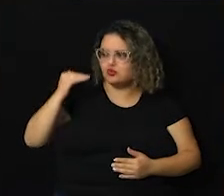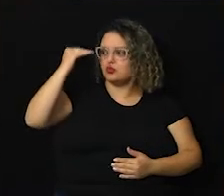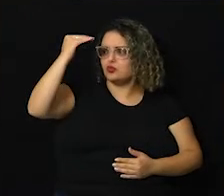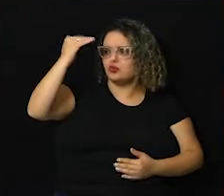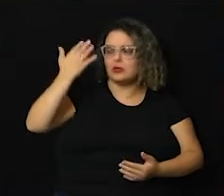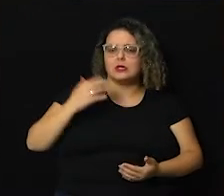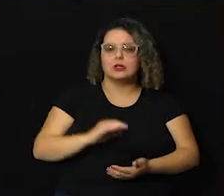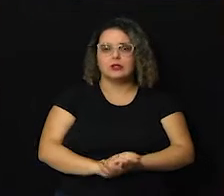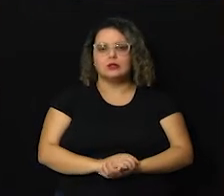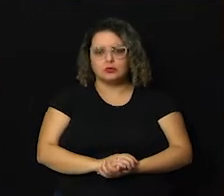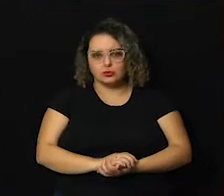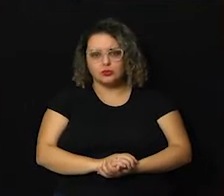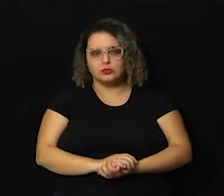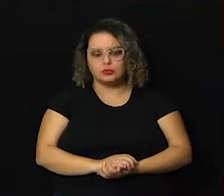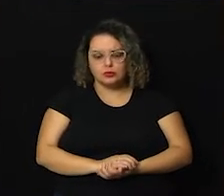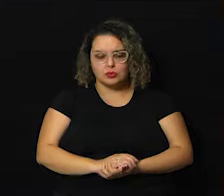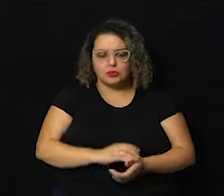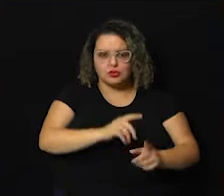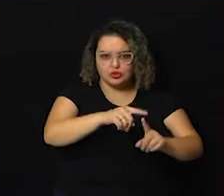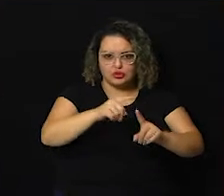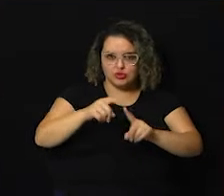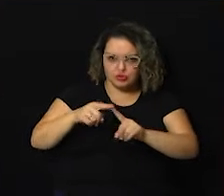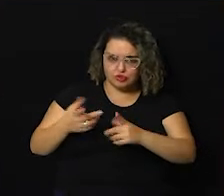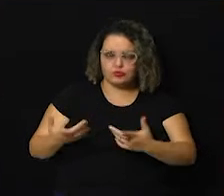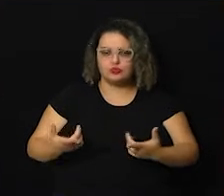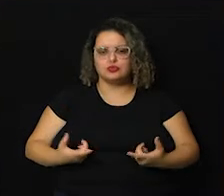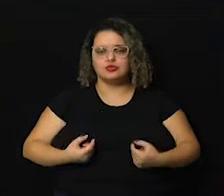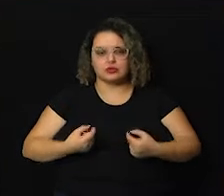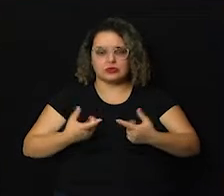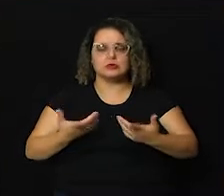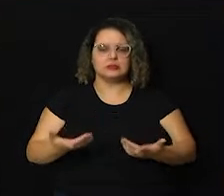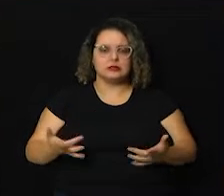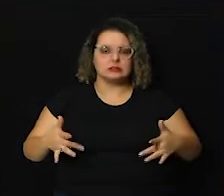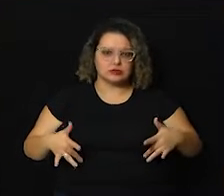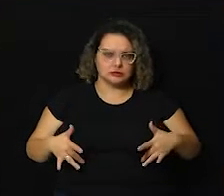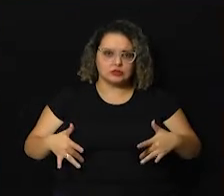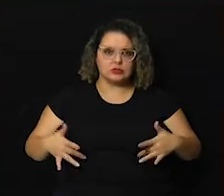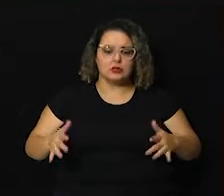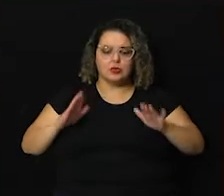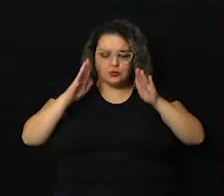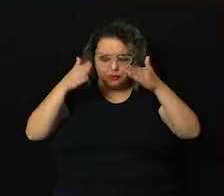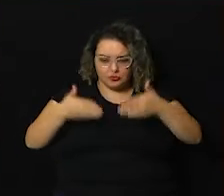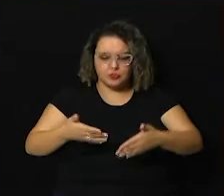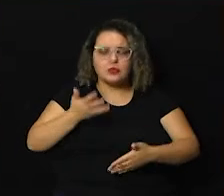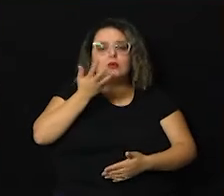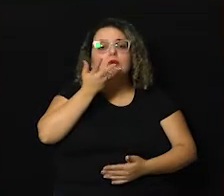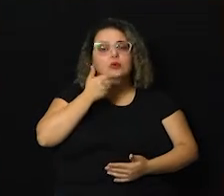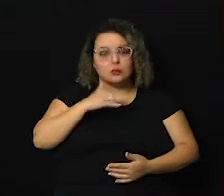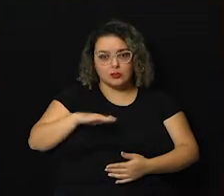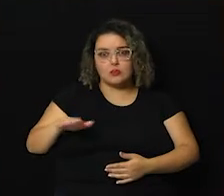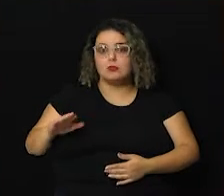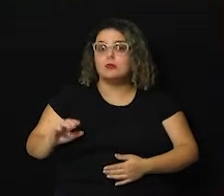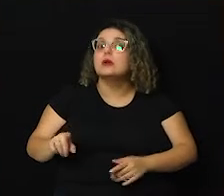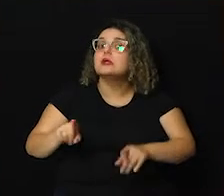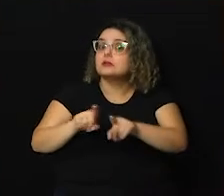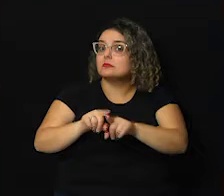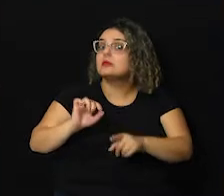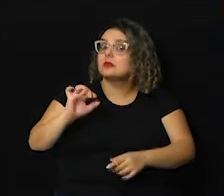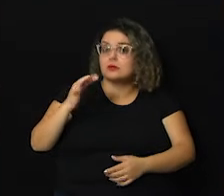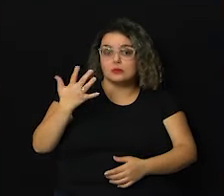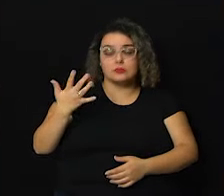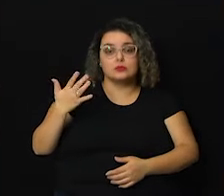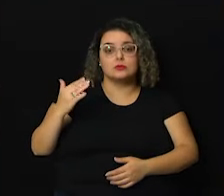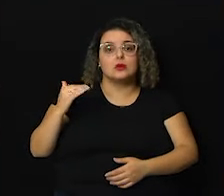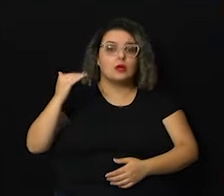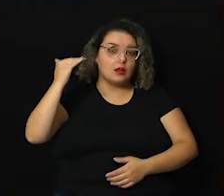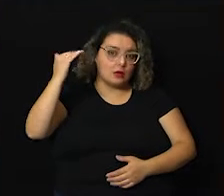como os outros subtipos de câncer renal. O tumor de Wilms é quase que exclusivo das crianças, mas também acontece em adultos, é